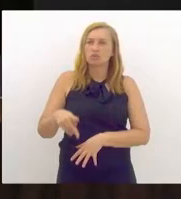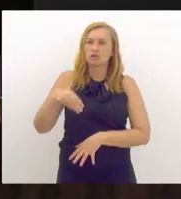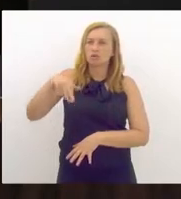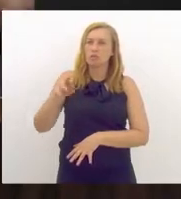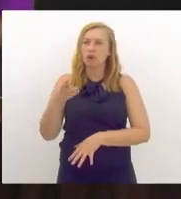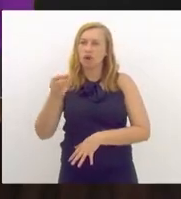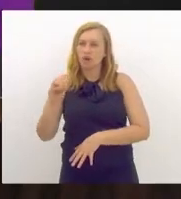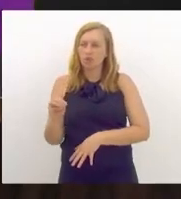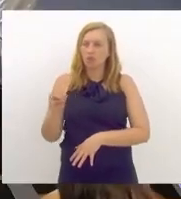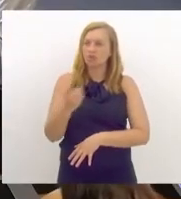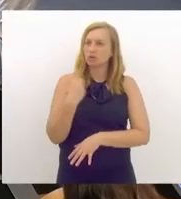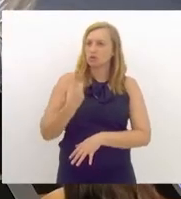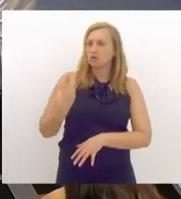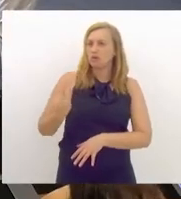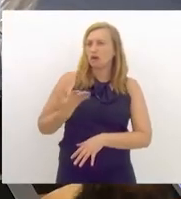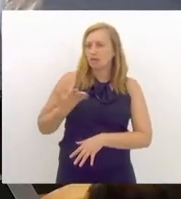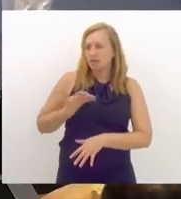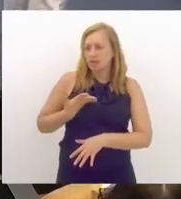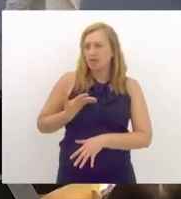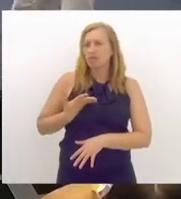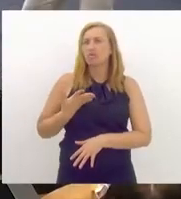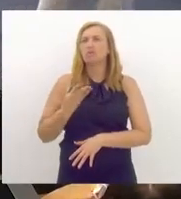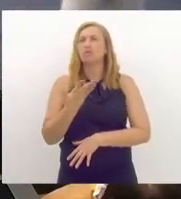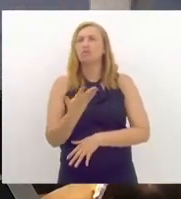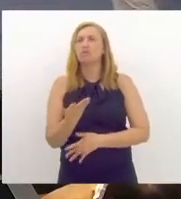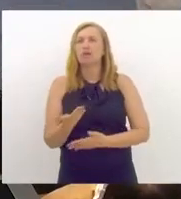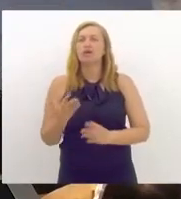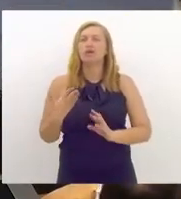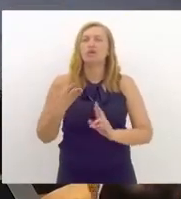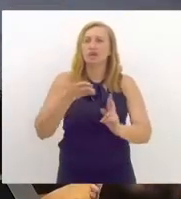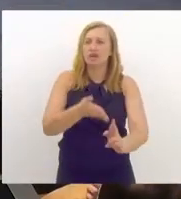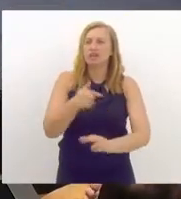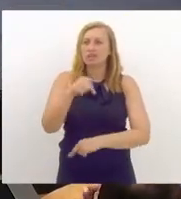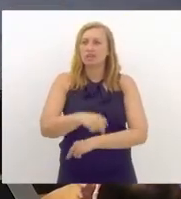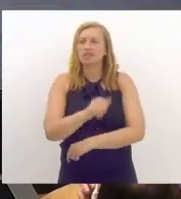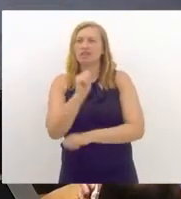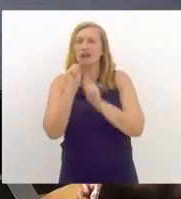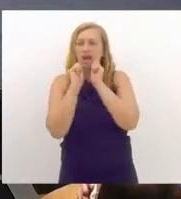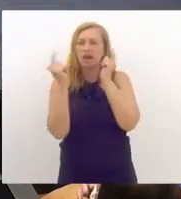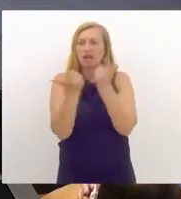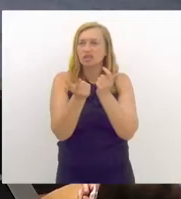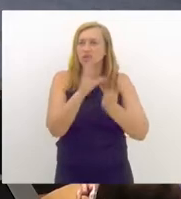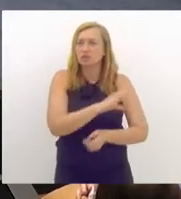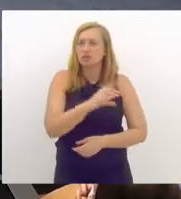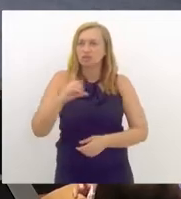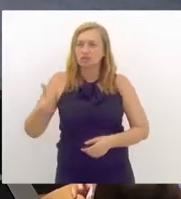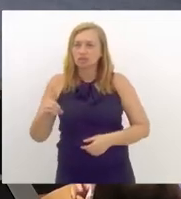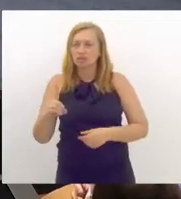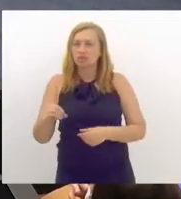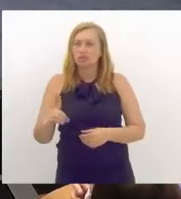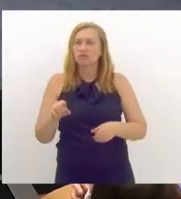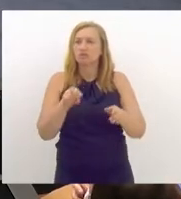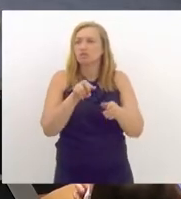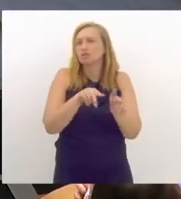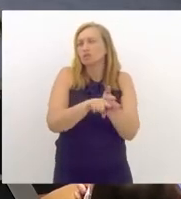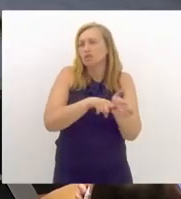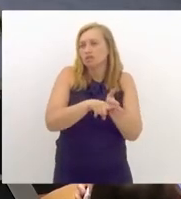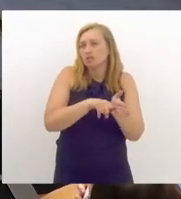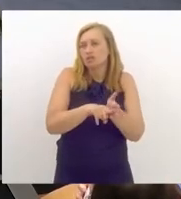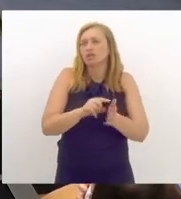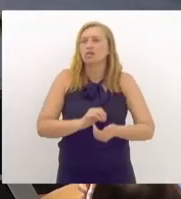nosso companheiro querido Nossa referência aqui na alerj nós coordenador da assessoria fiscal